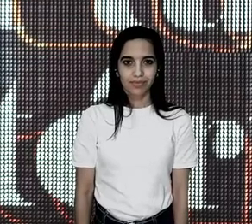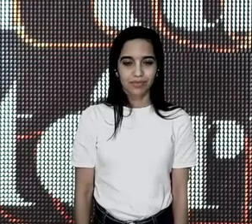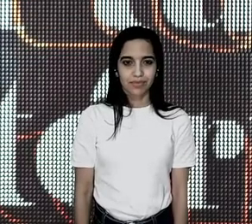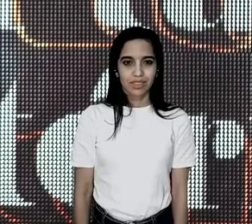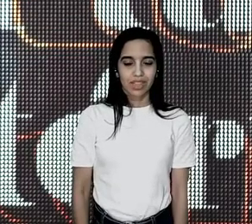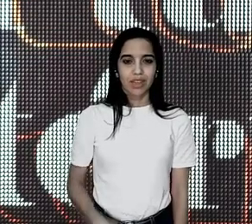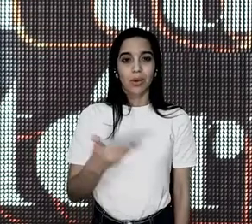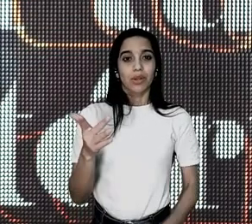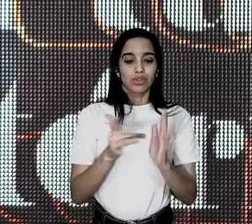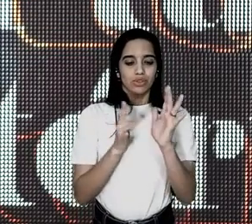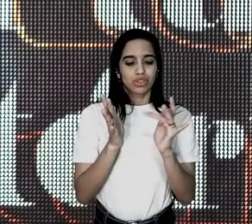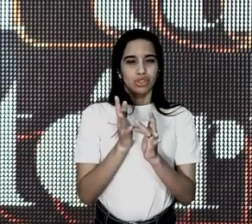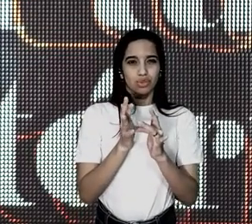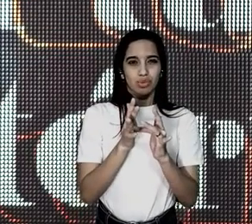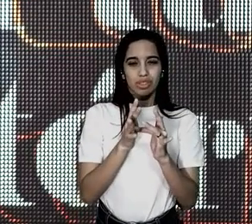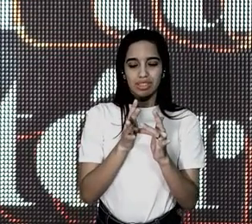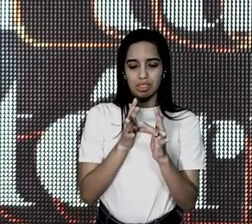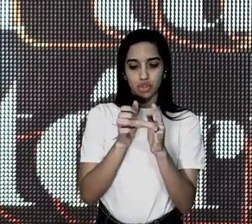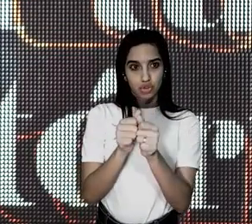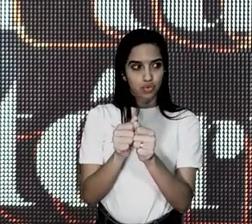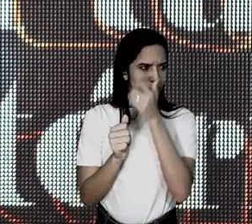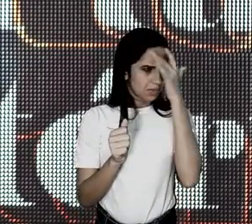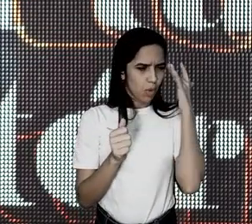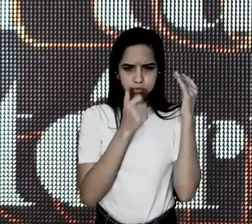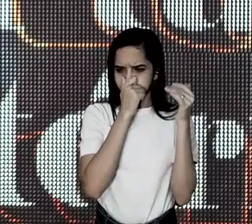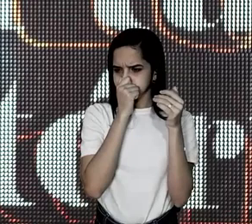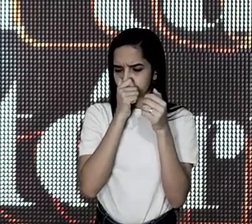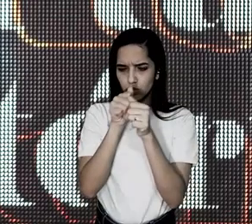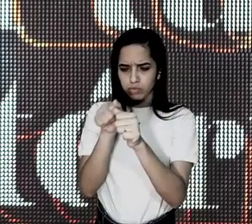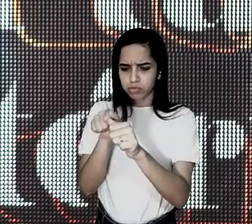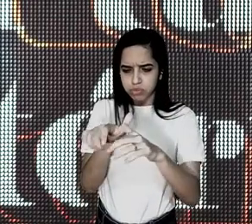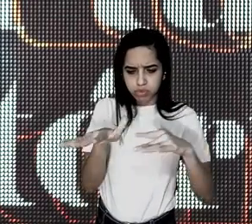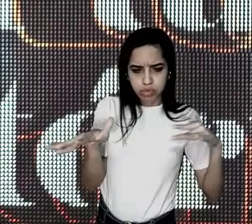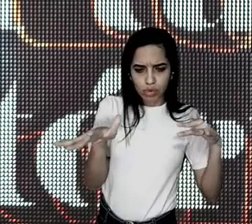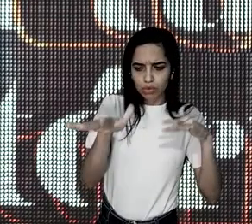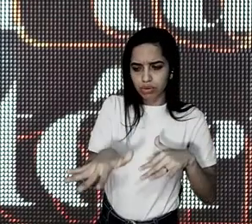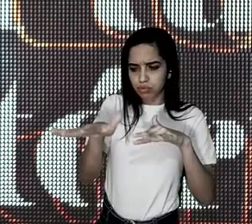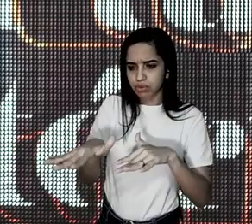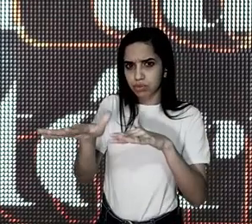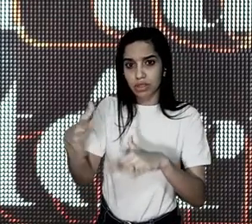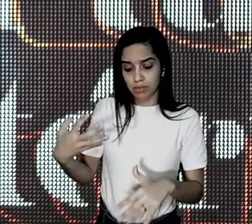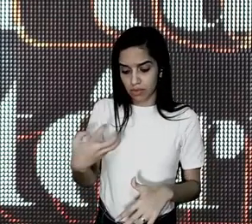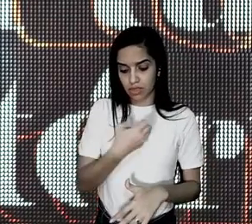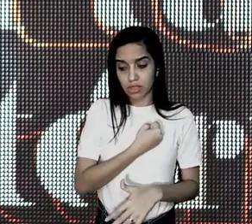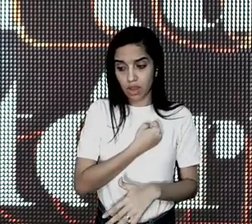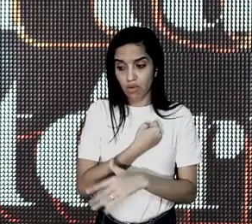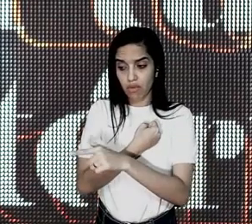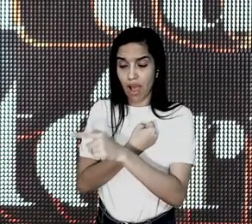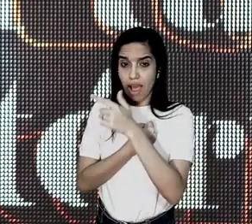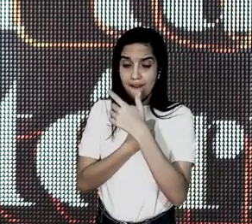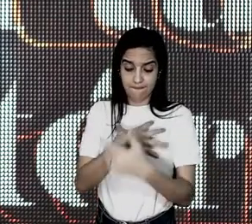caminhada, daquela procissão a caminho da casa de Jairo para salvar a filha de um homem importante, uma mulher insignificante